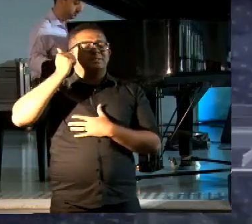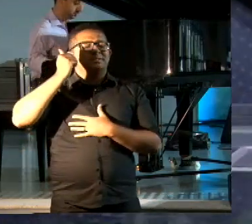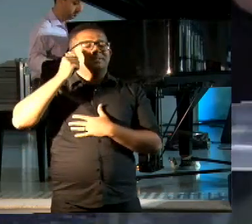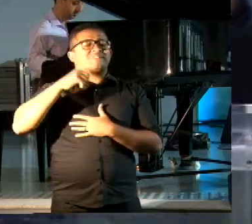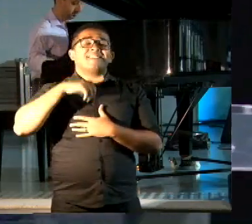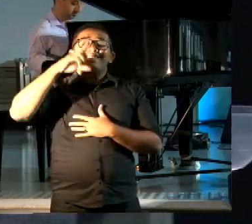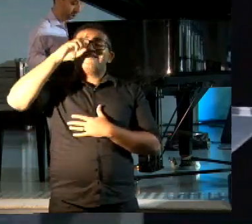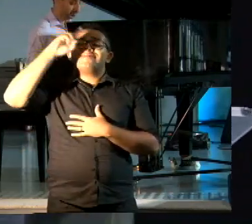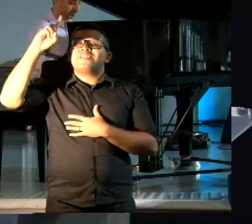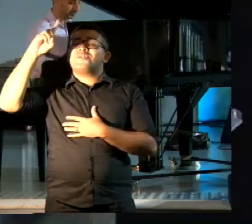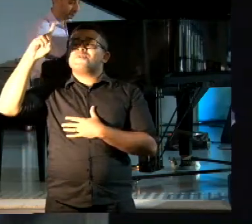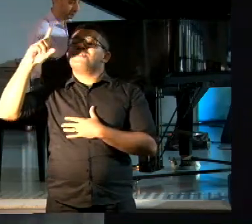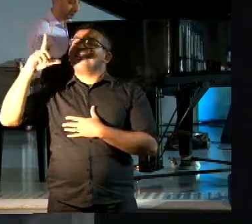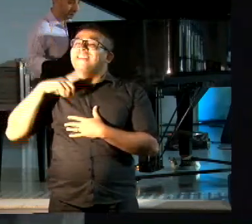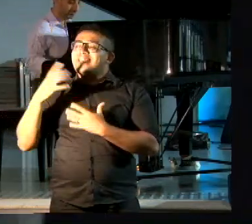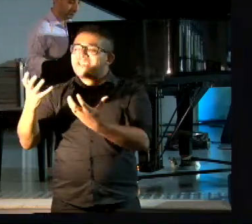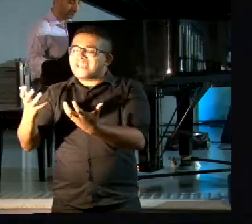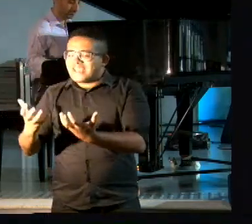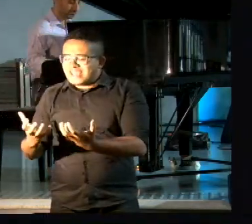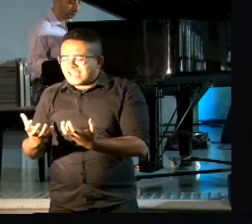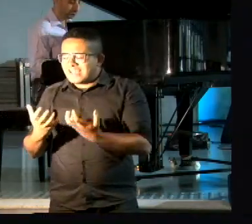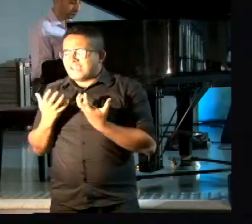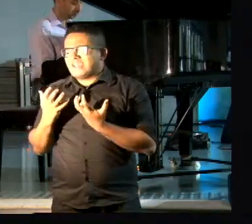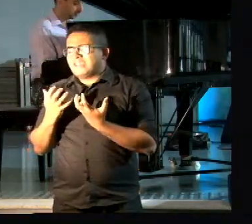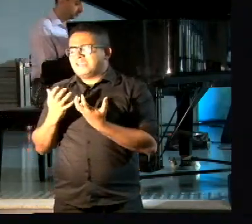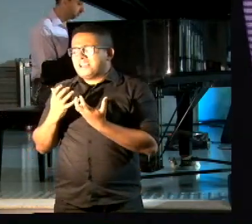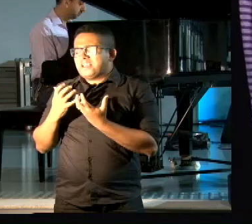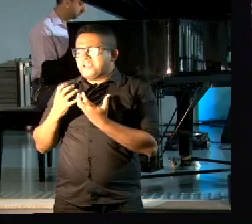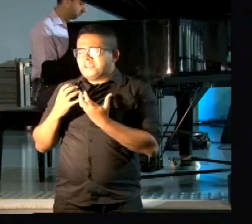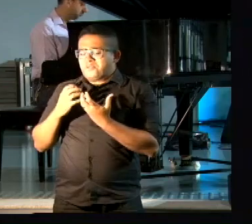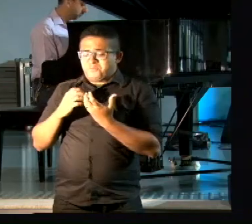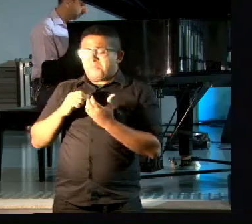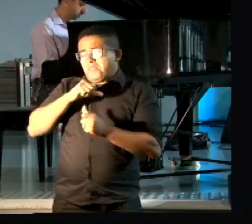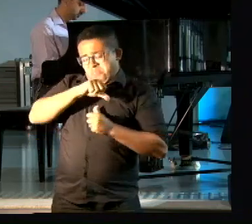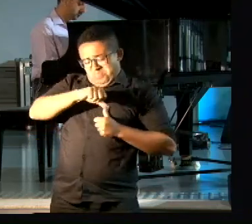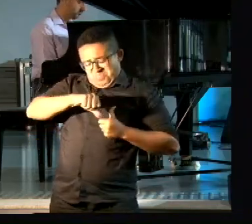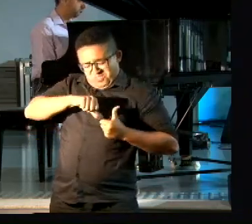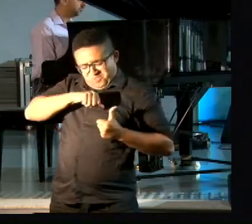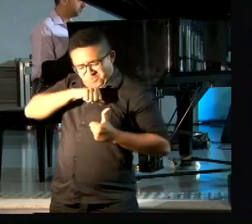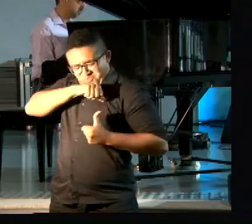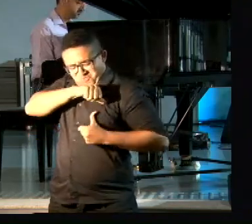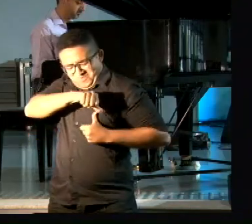que há um Deus disposto a trocar as nossas vestes.